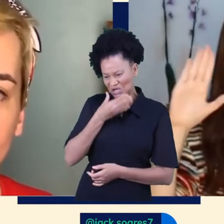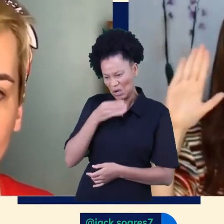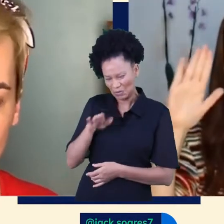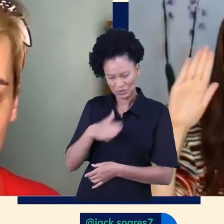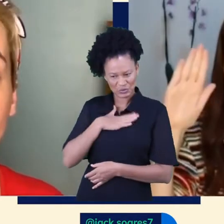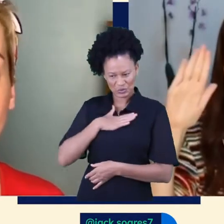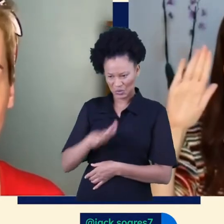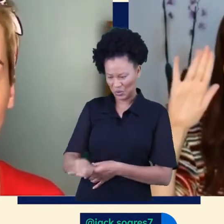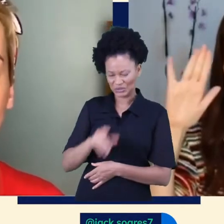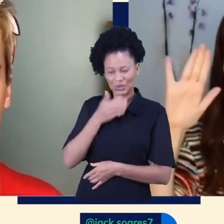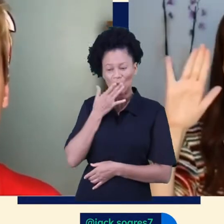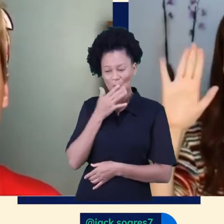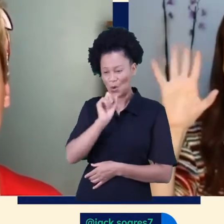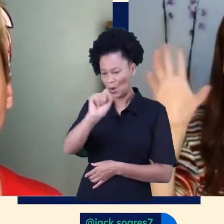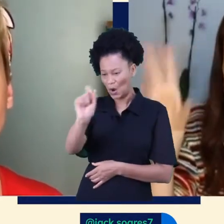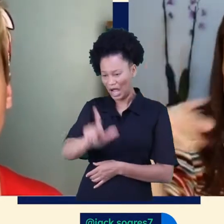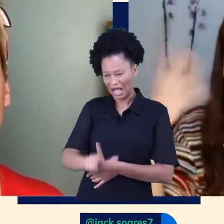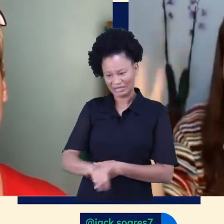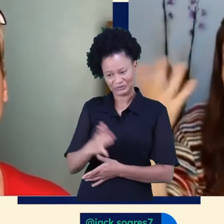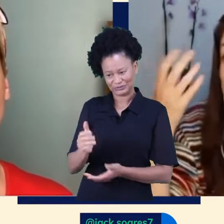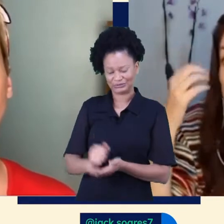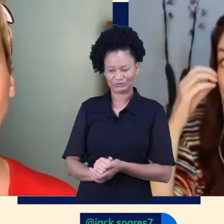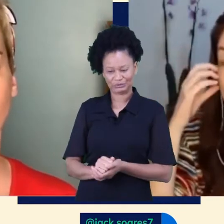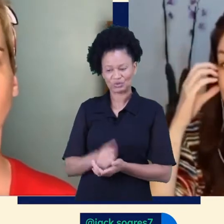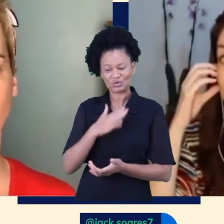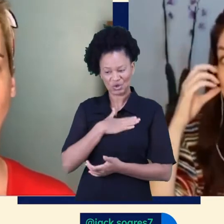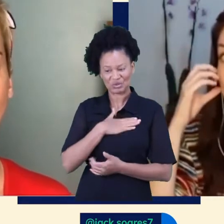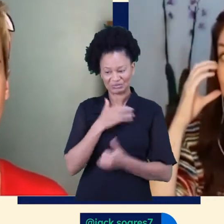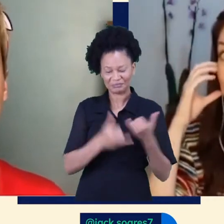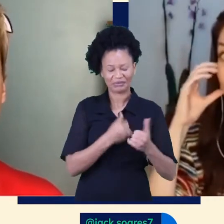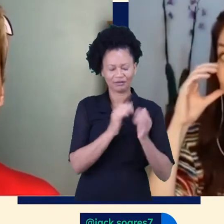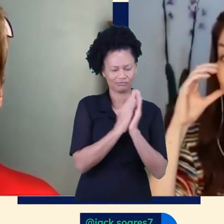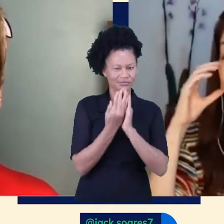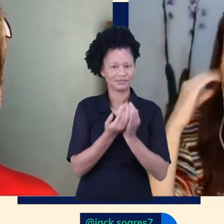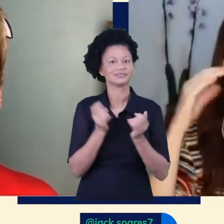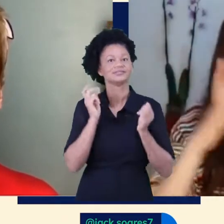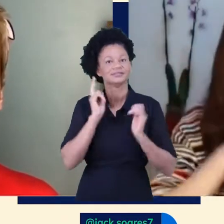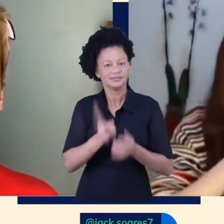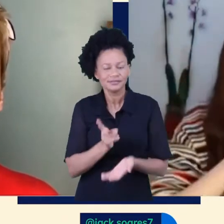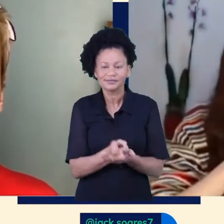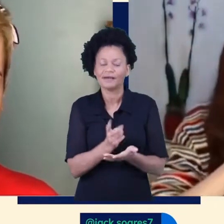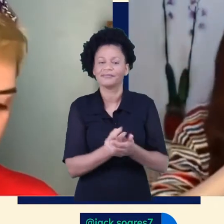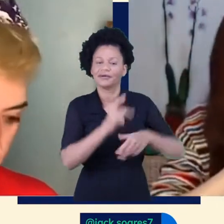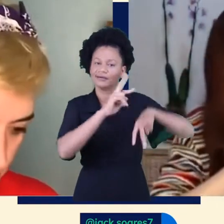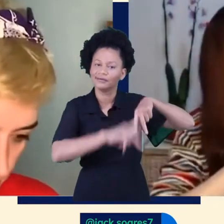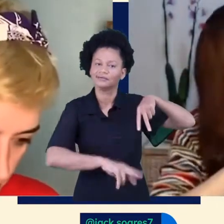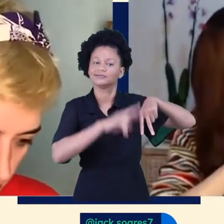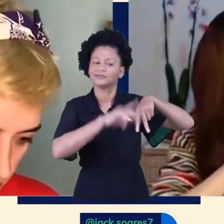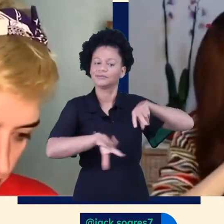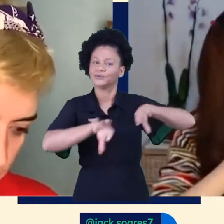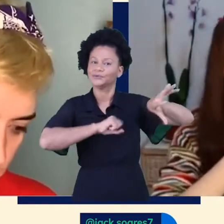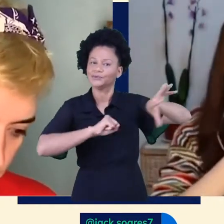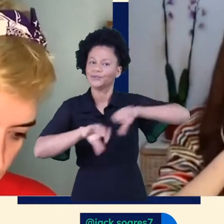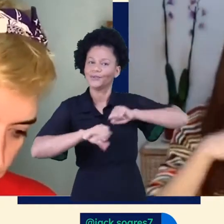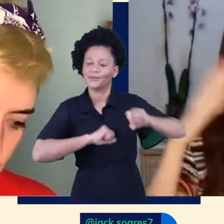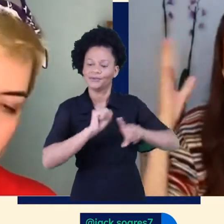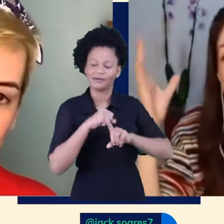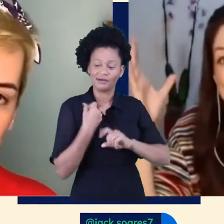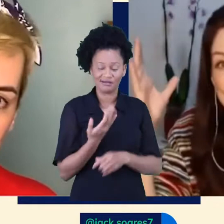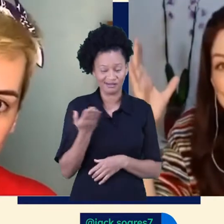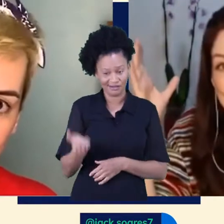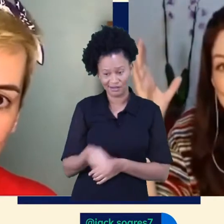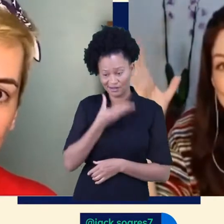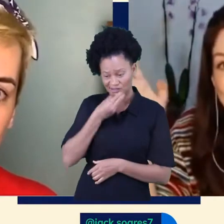gente só tá falando de gênero, quando a gente só tá falando da construção social, né? Esse menino rebola, ele assim,